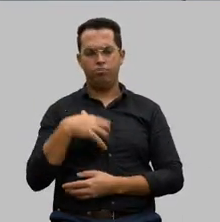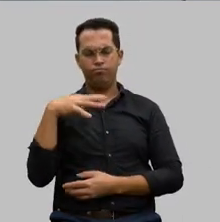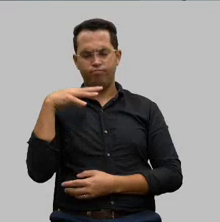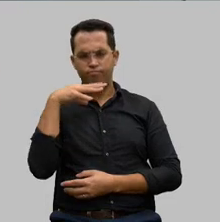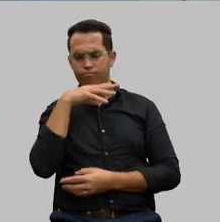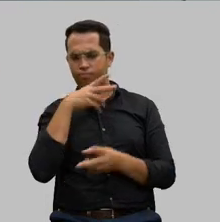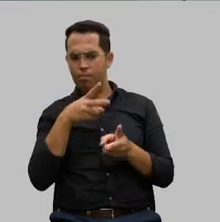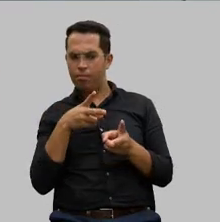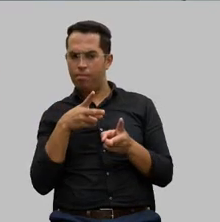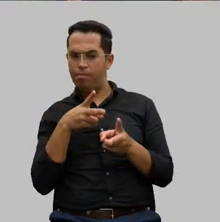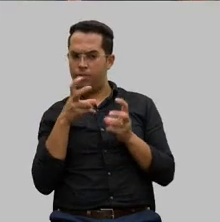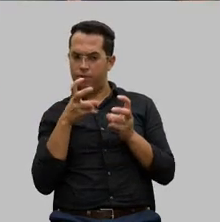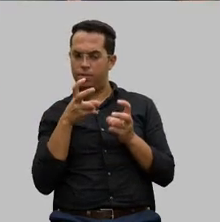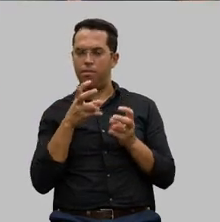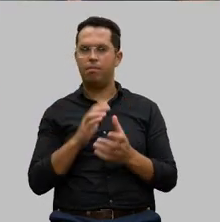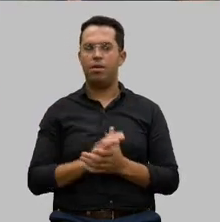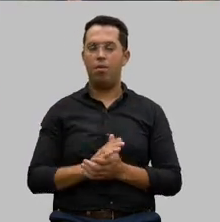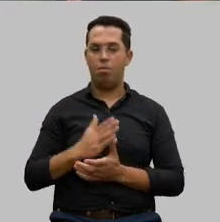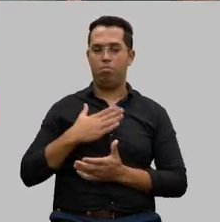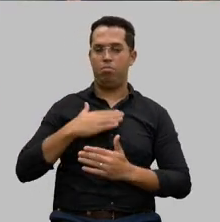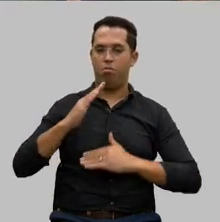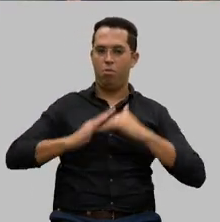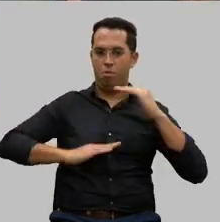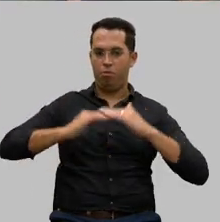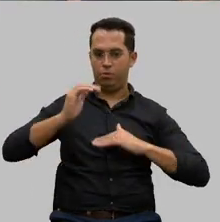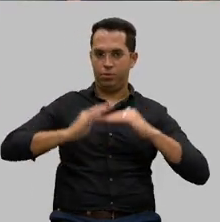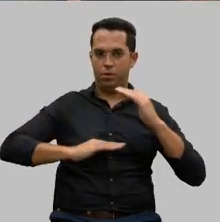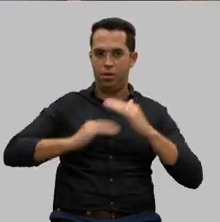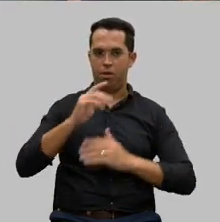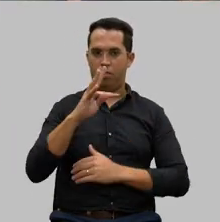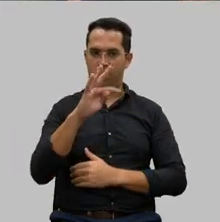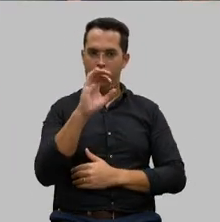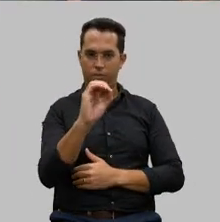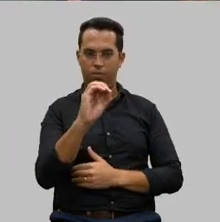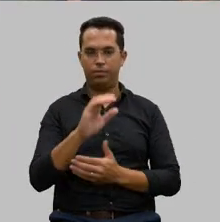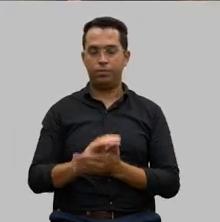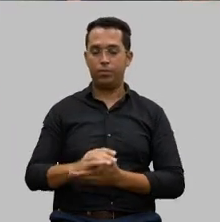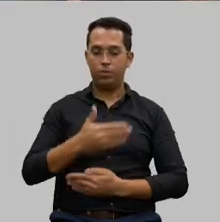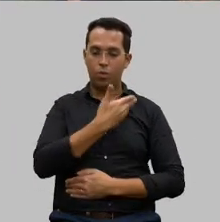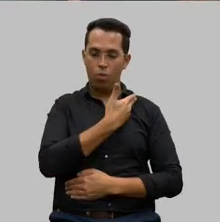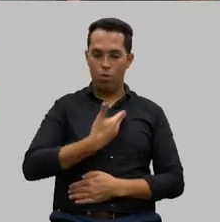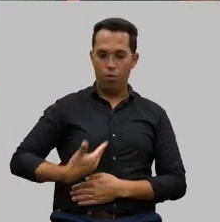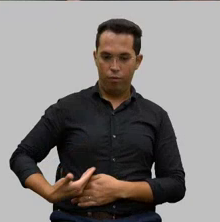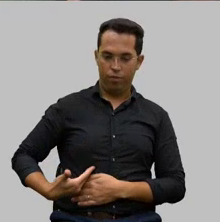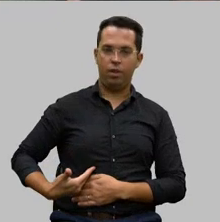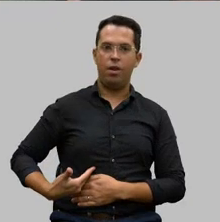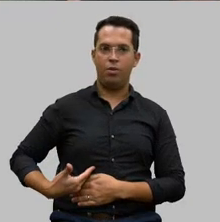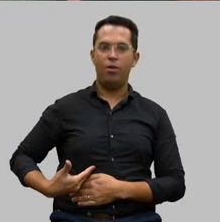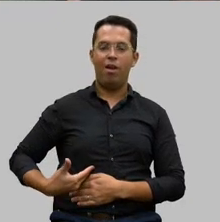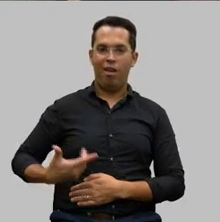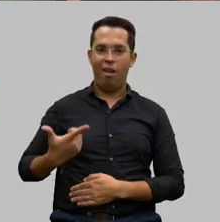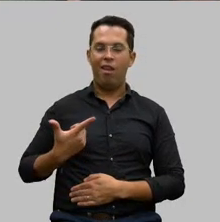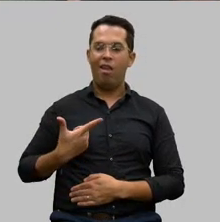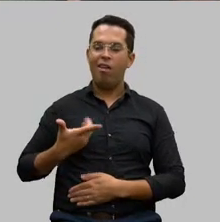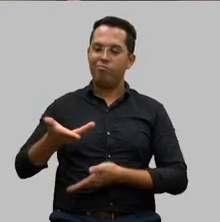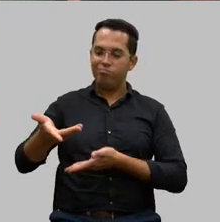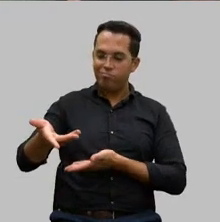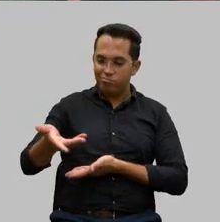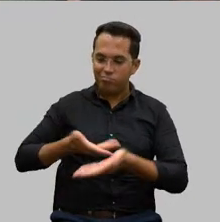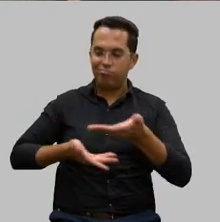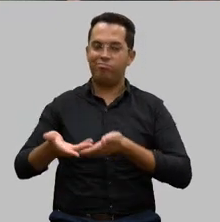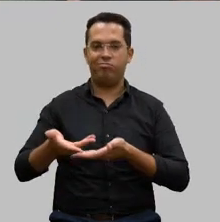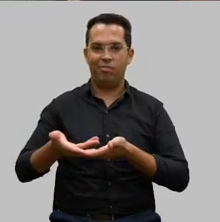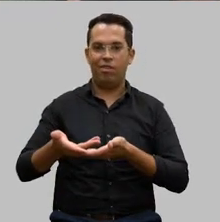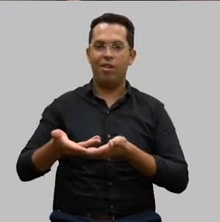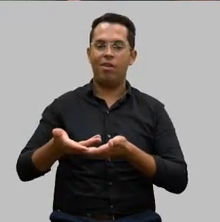ocupacional sempre foi um governo ele ganha quando ele cuida cuida da saúde do idoso a nossa população de idoso de